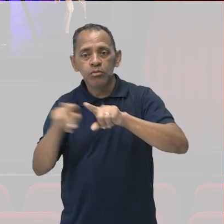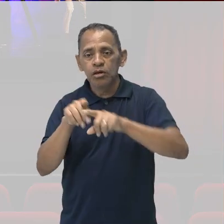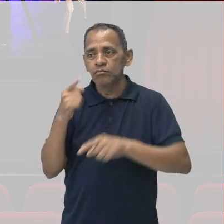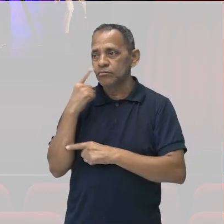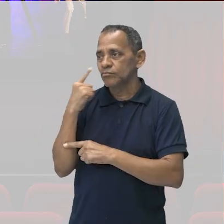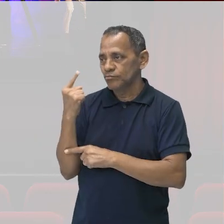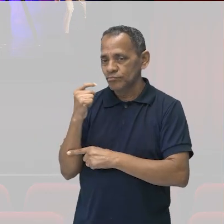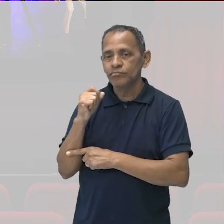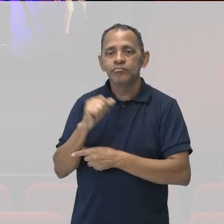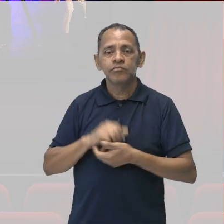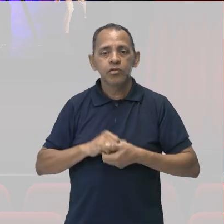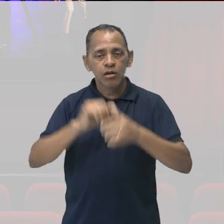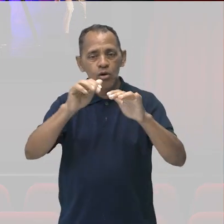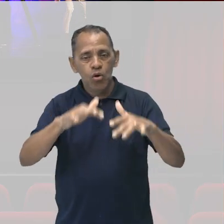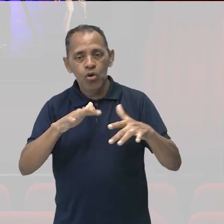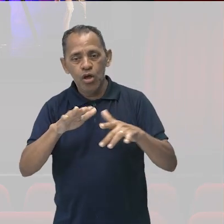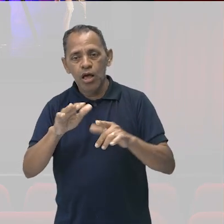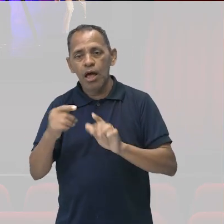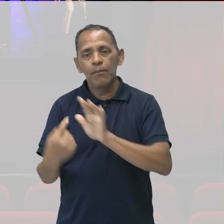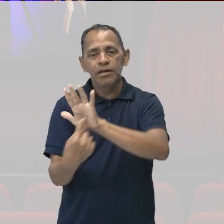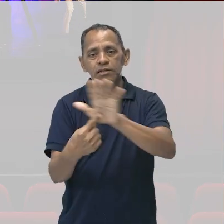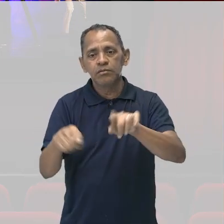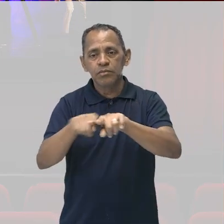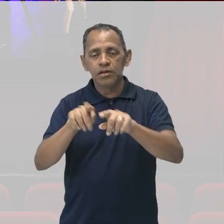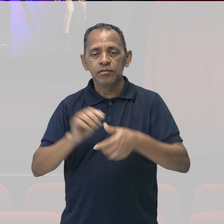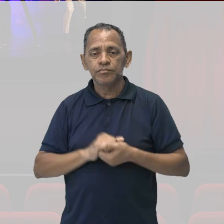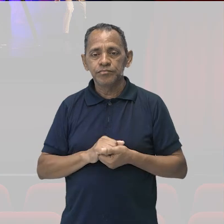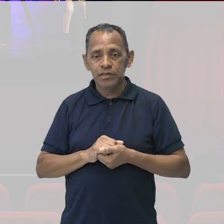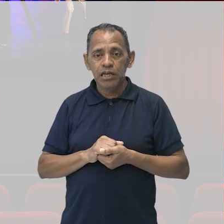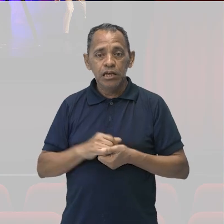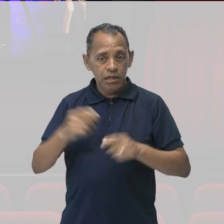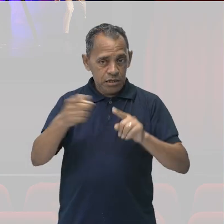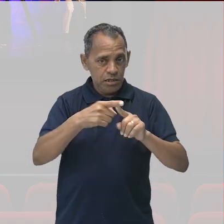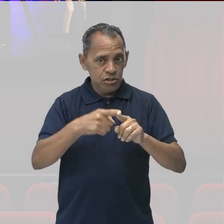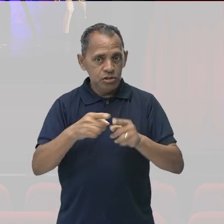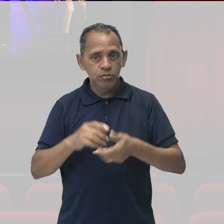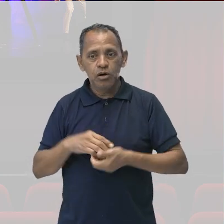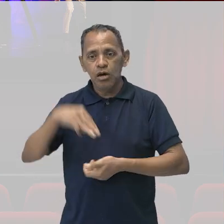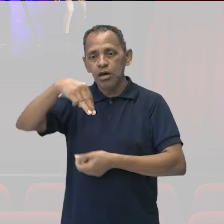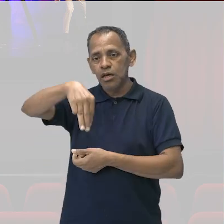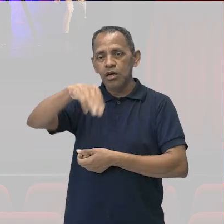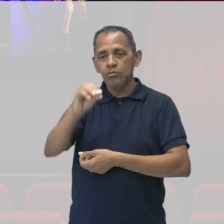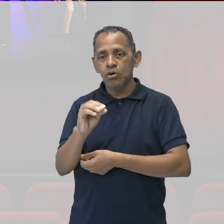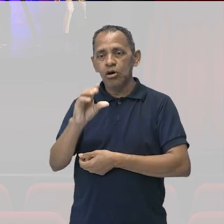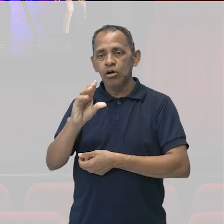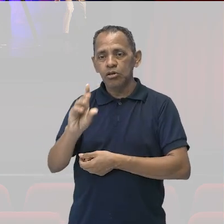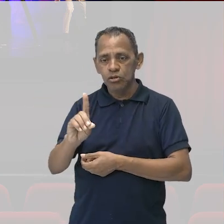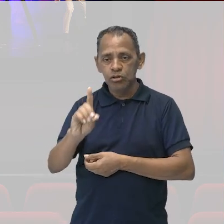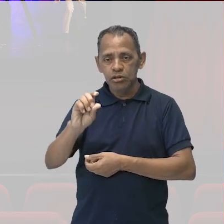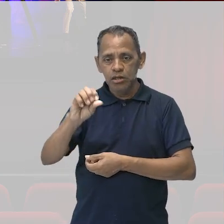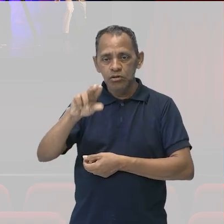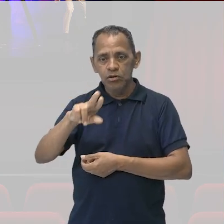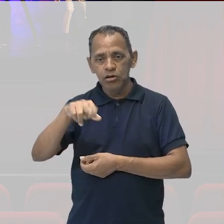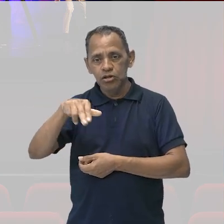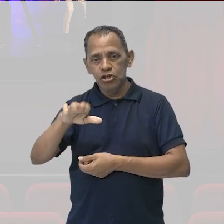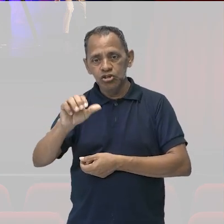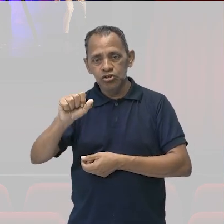lógica convencional. Aí vocês estão vendo aí, olha, um cenário modernista. Então, vocês sabem que o